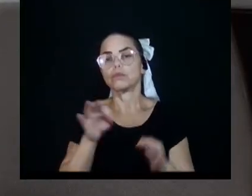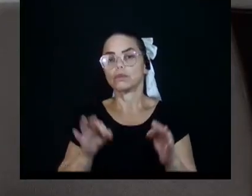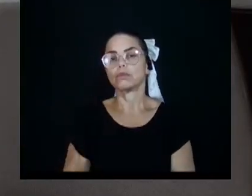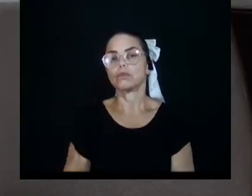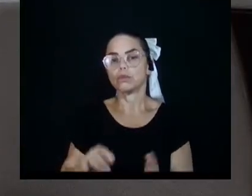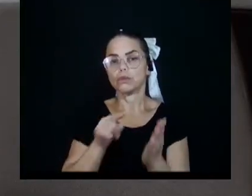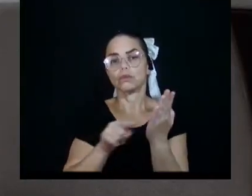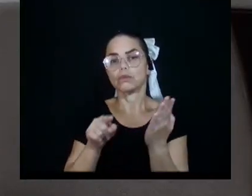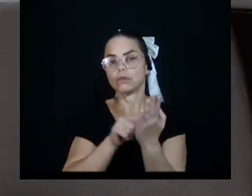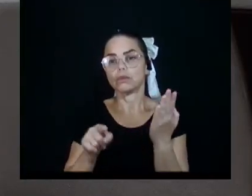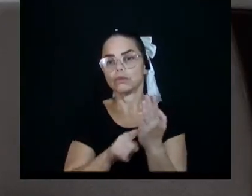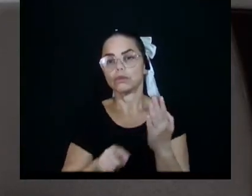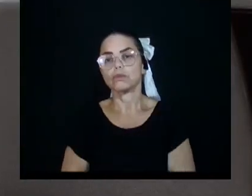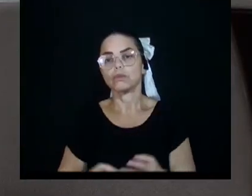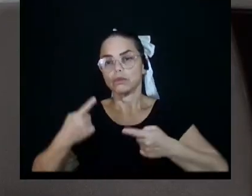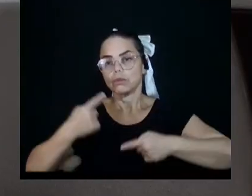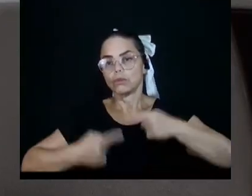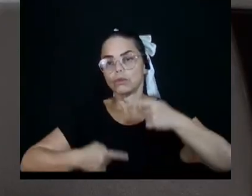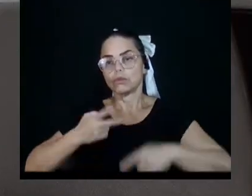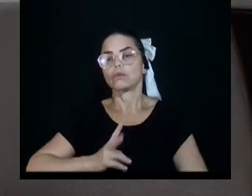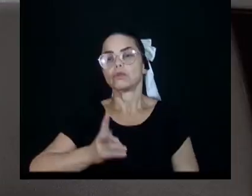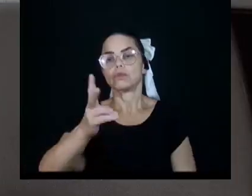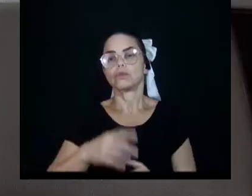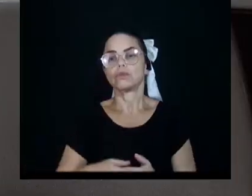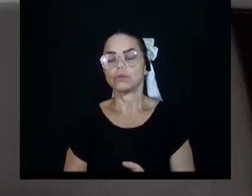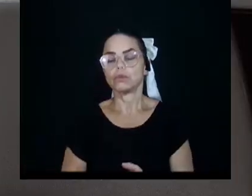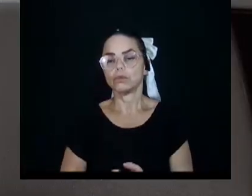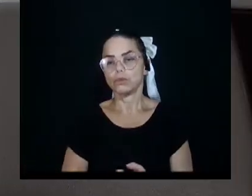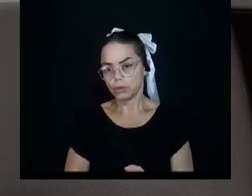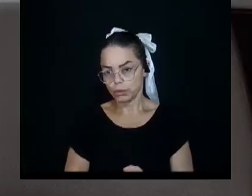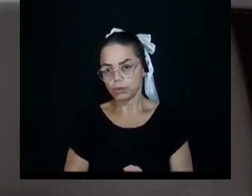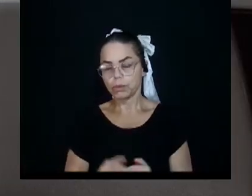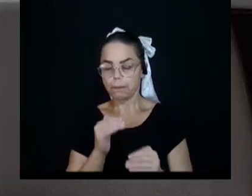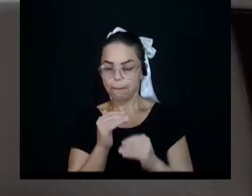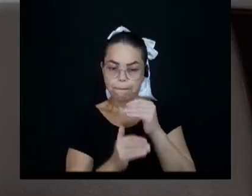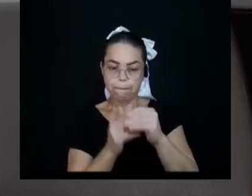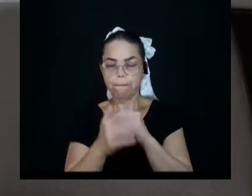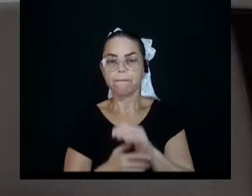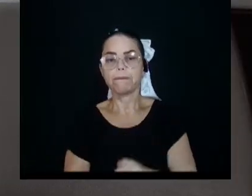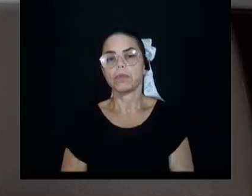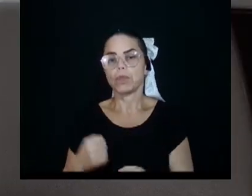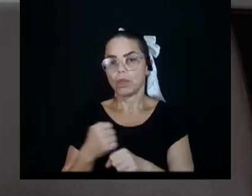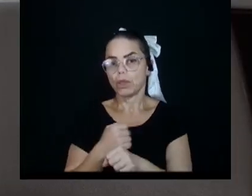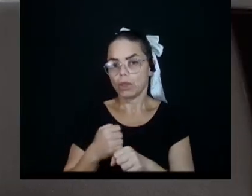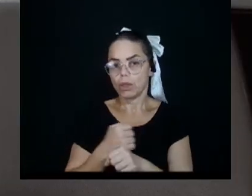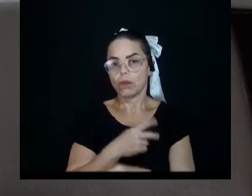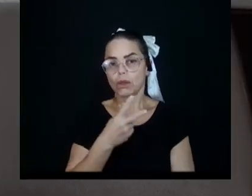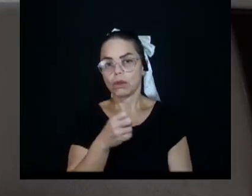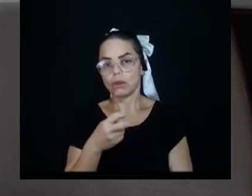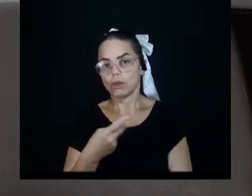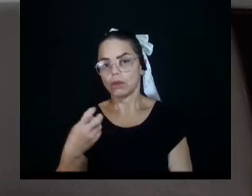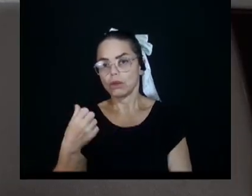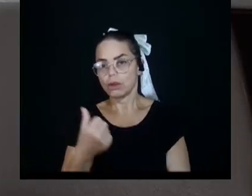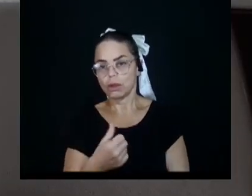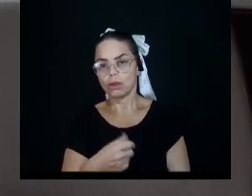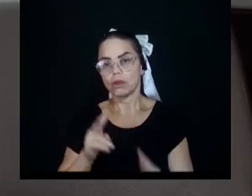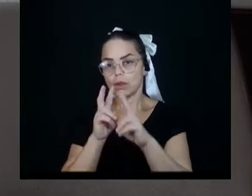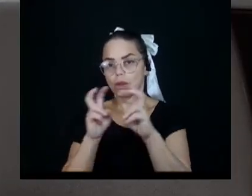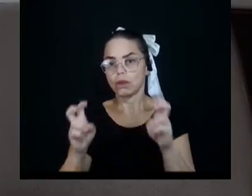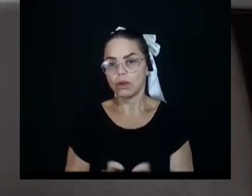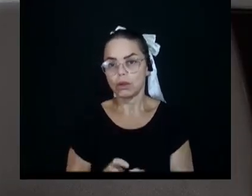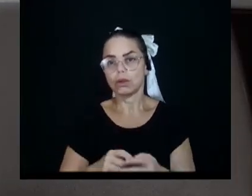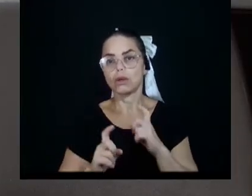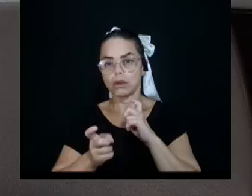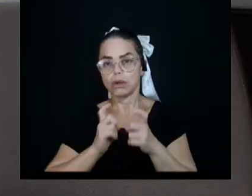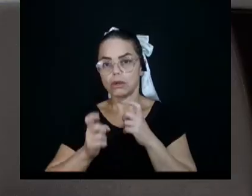debate, né? Continuar, então, esse vai ser um processo aí para esse ano, para 2026, o tema das reuniões aí da